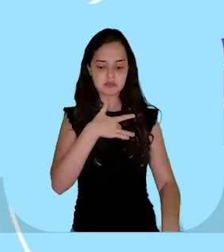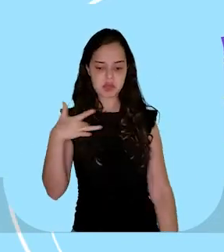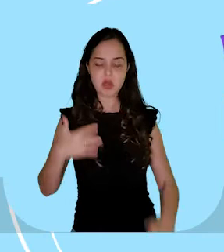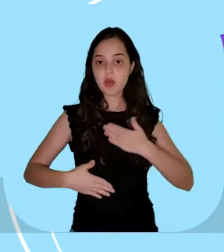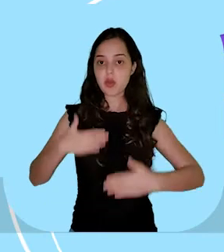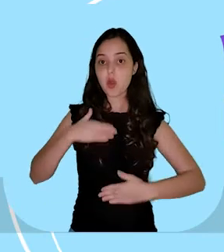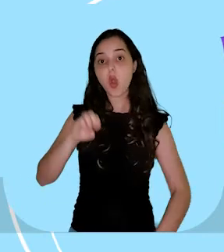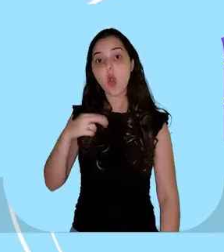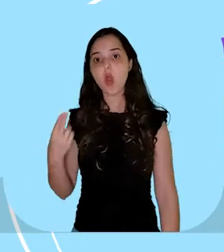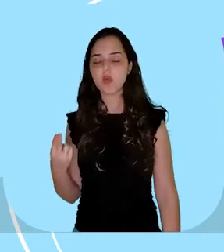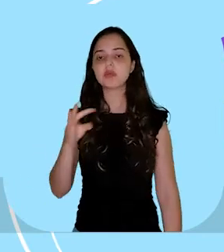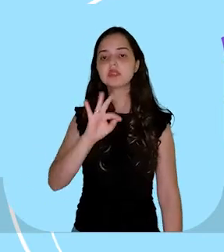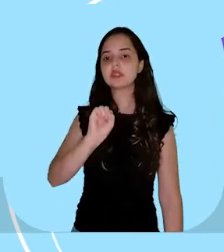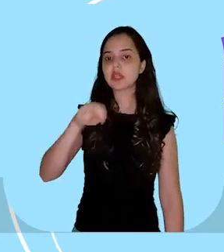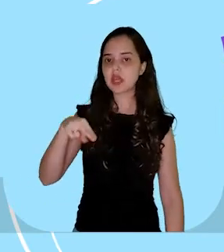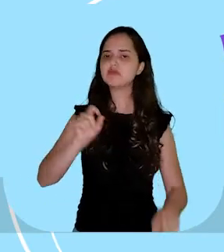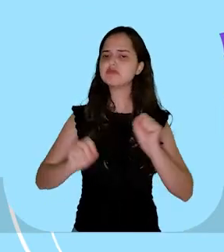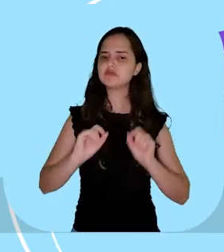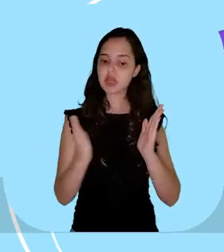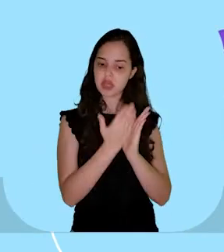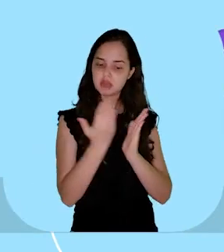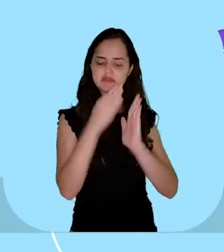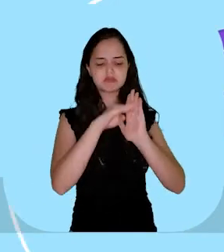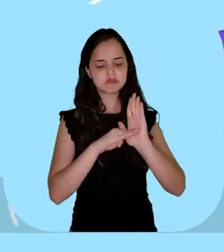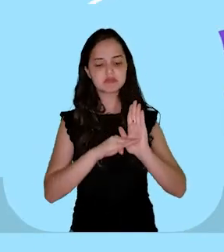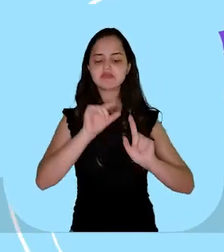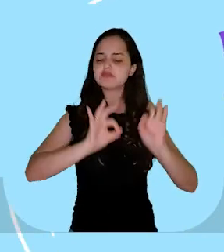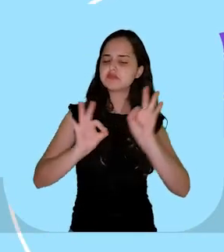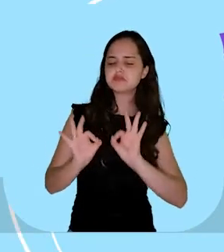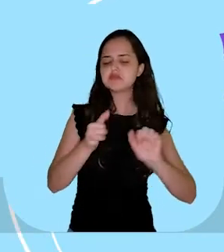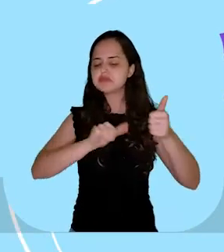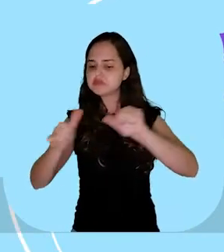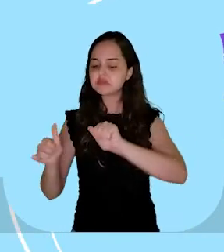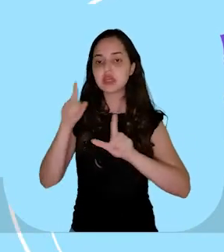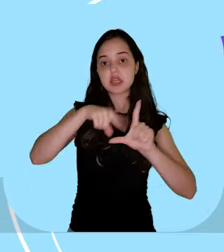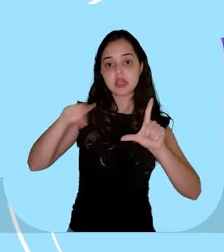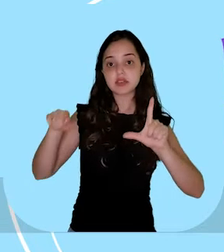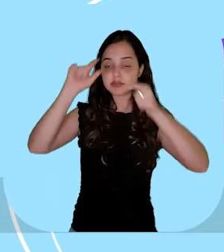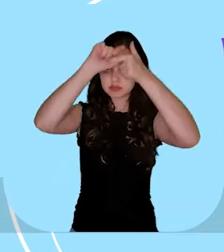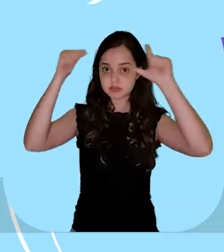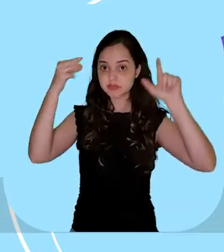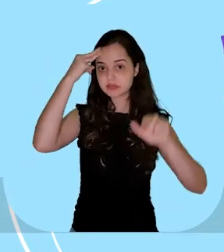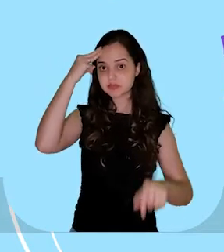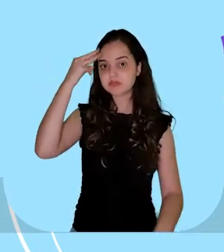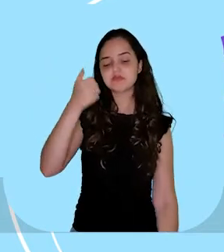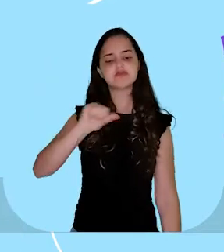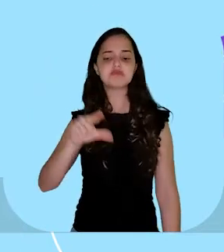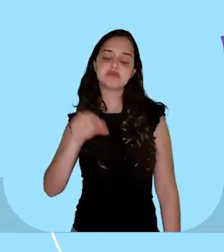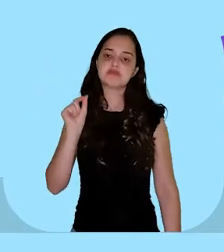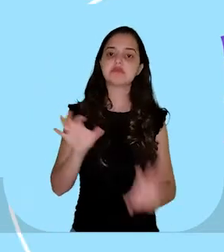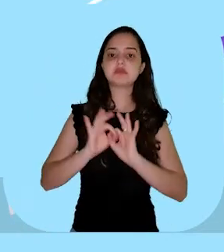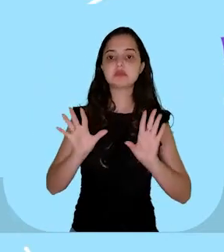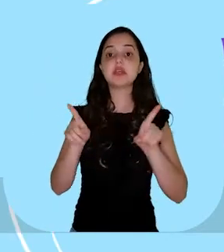Saúde, ou do DSM, Manual Diagnóstico e Estatístico de Transtornos Mentais, é